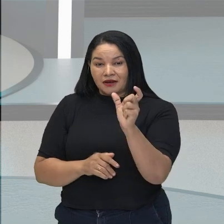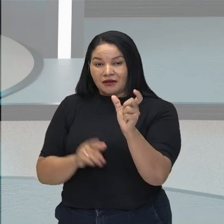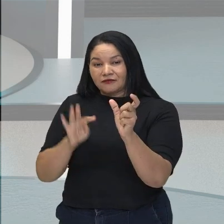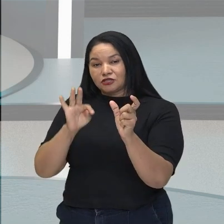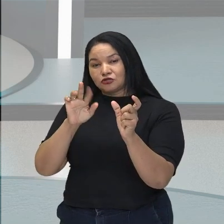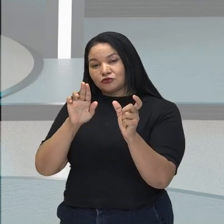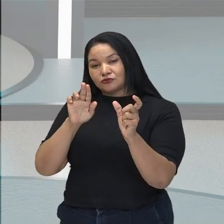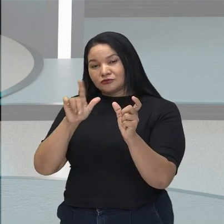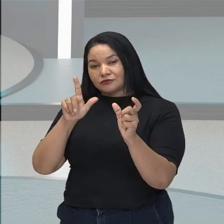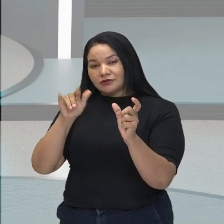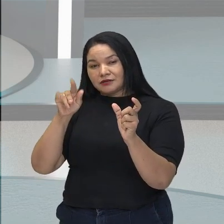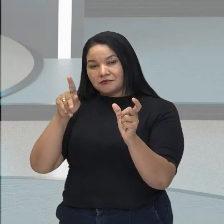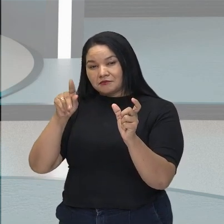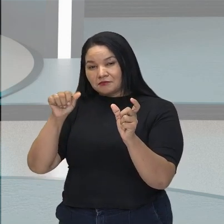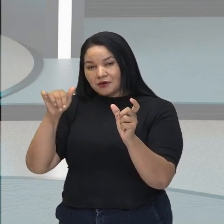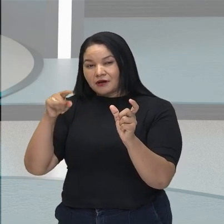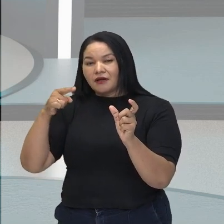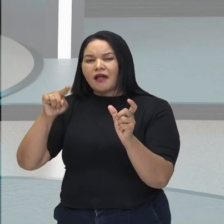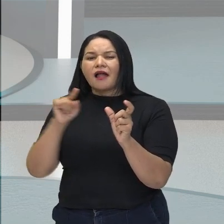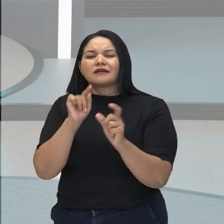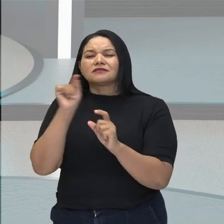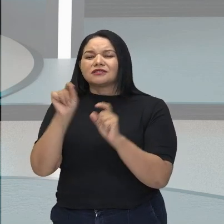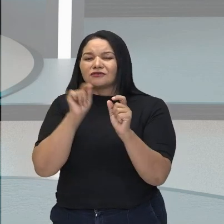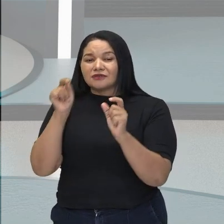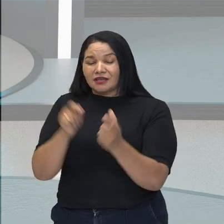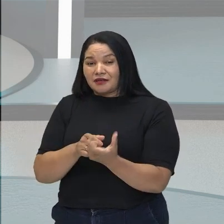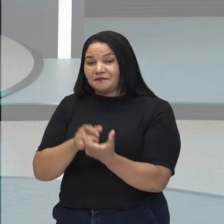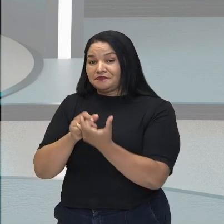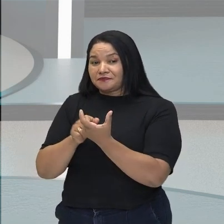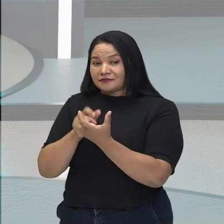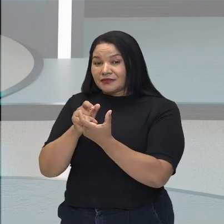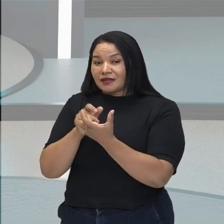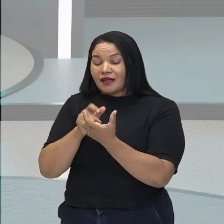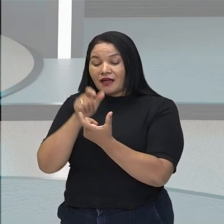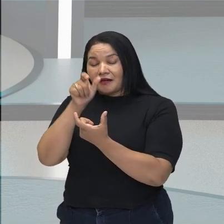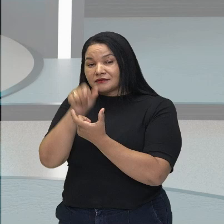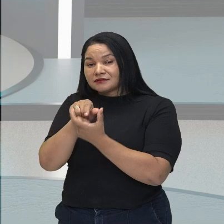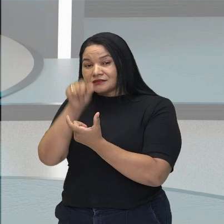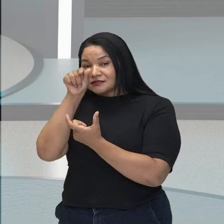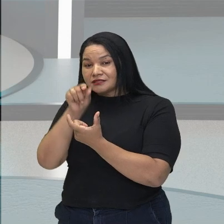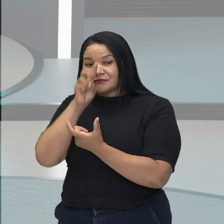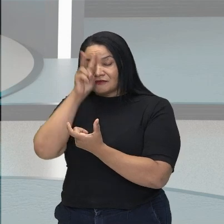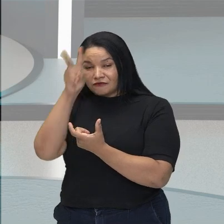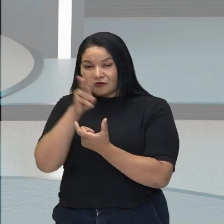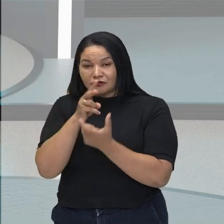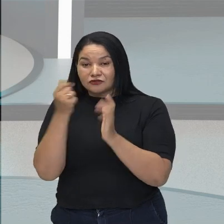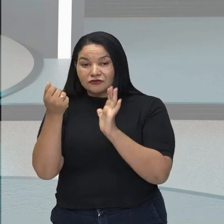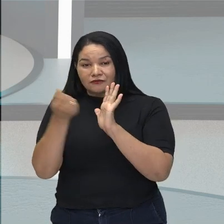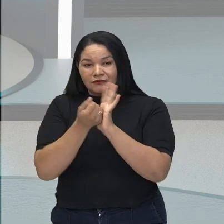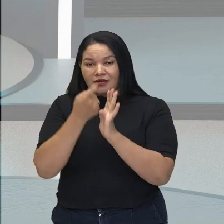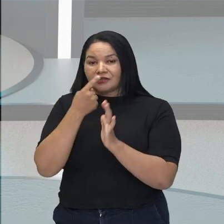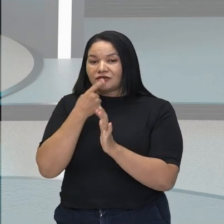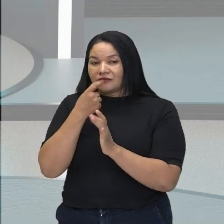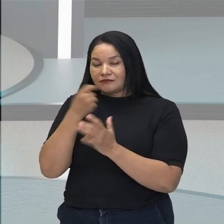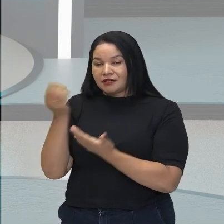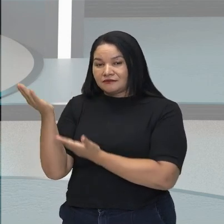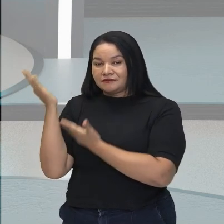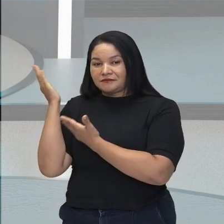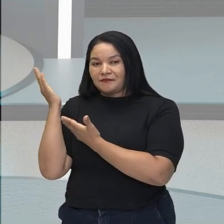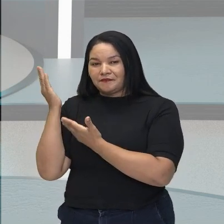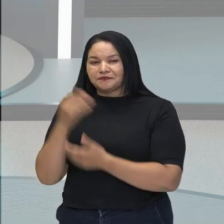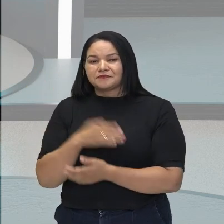Observem lá vermelhinho a nossa sílaba, né, mais forte, tulipán. Em português essa frase fica assim, vamos